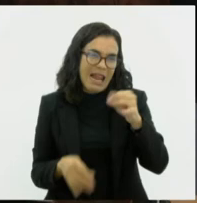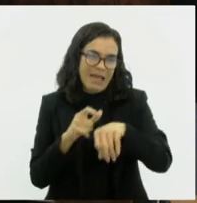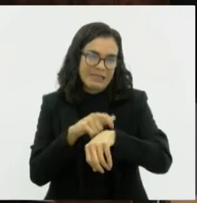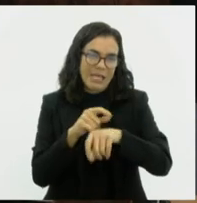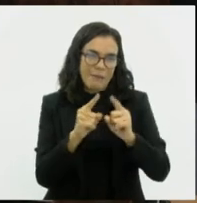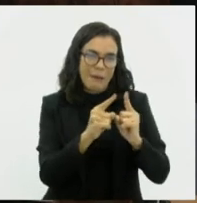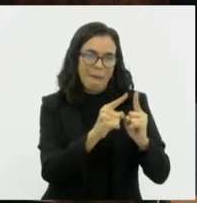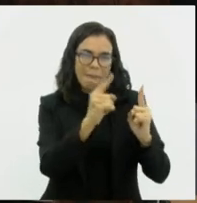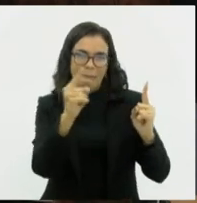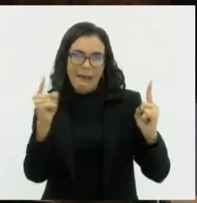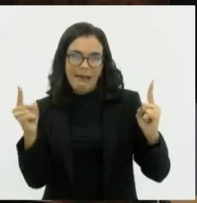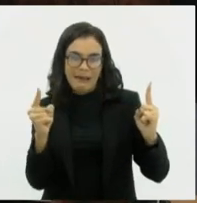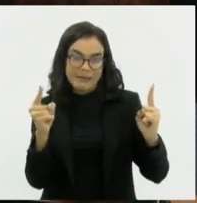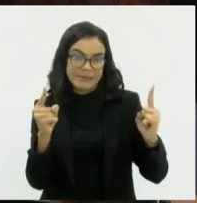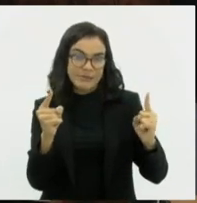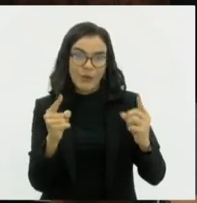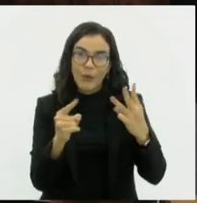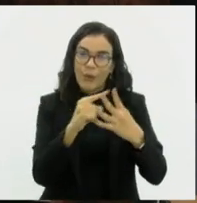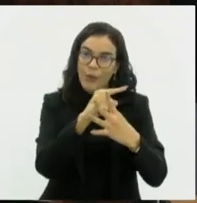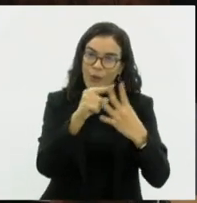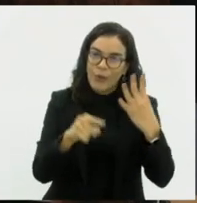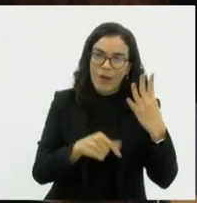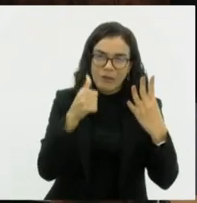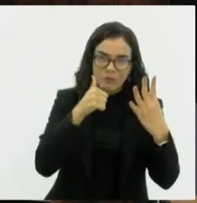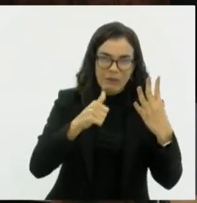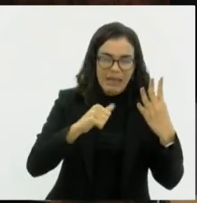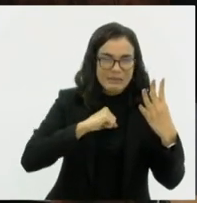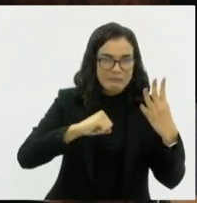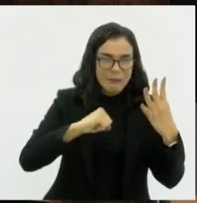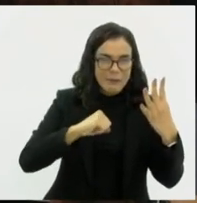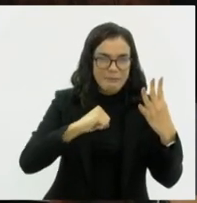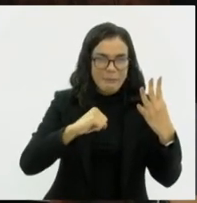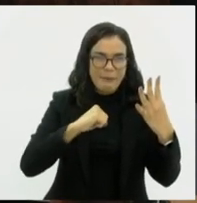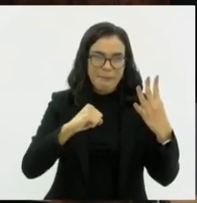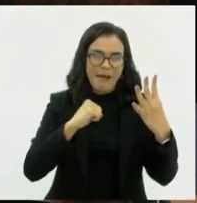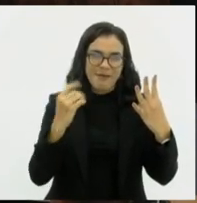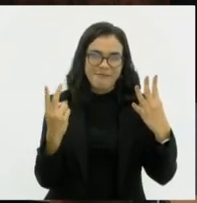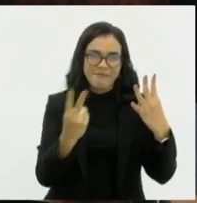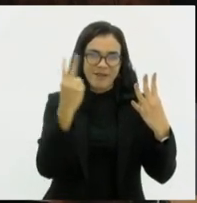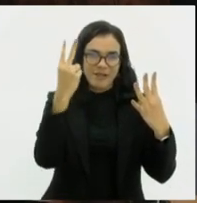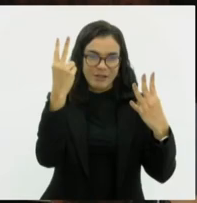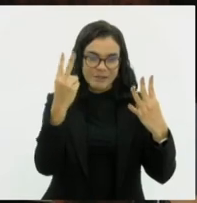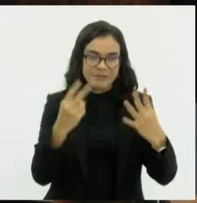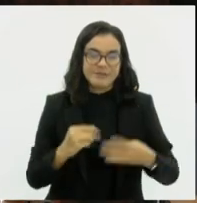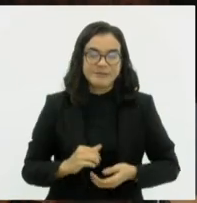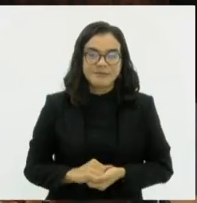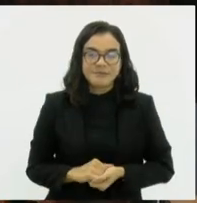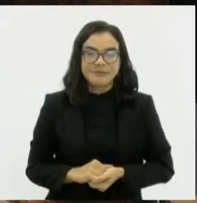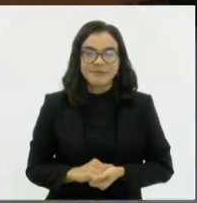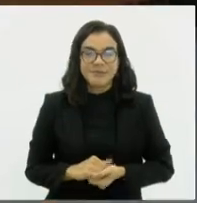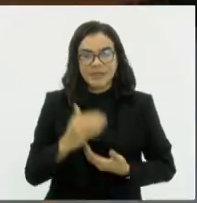como deixar de falar dessas quatro mulheres guerreiras e valorosas e da minha honra de estar aqui hoje. Muito obrigado.